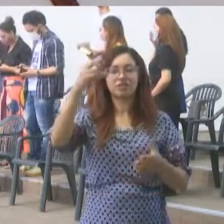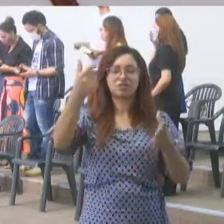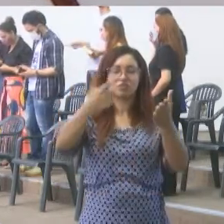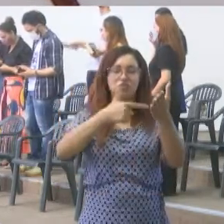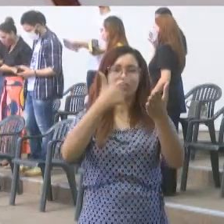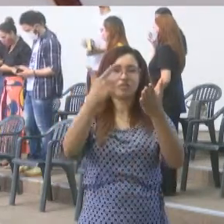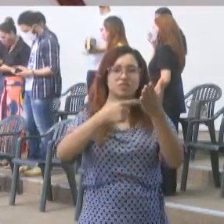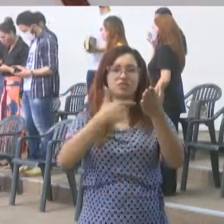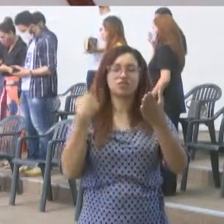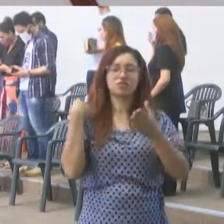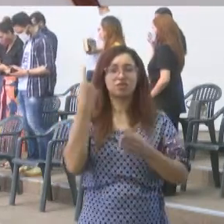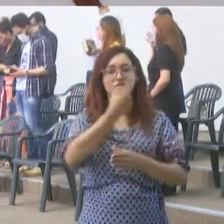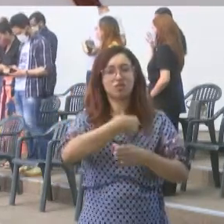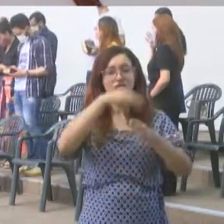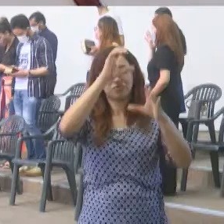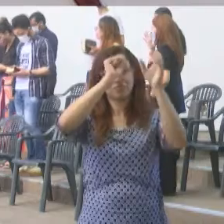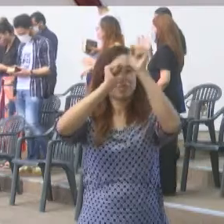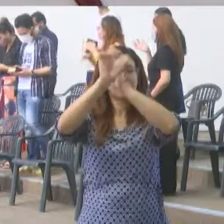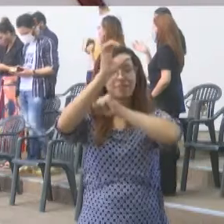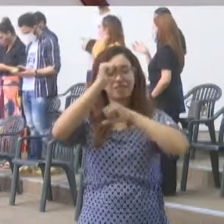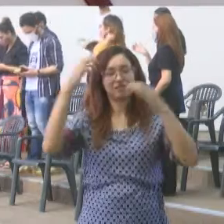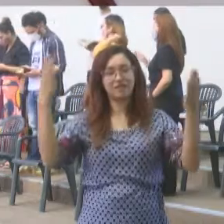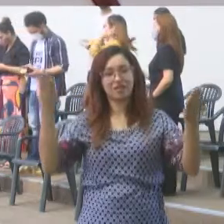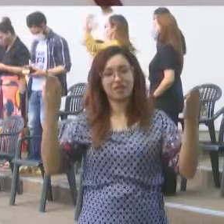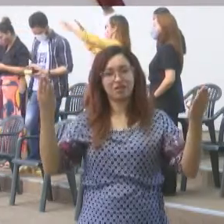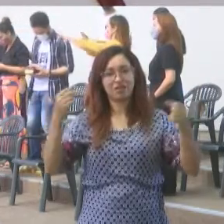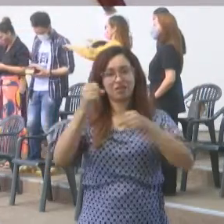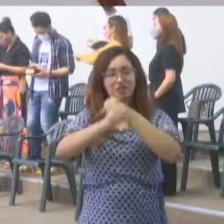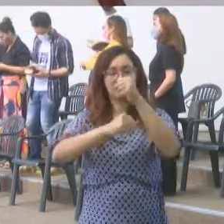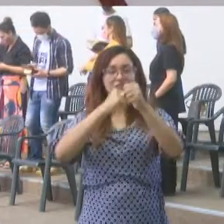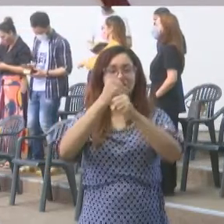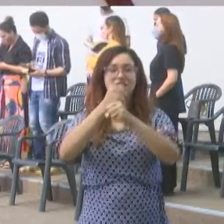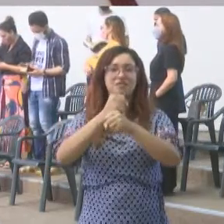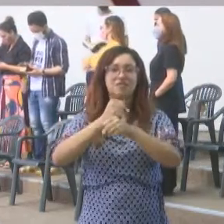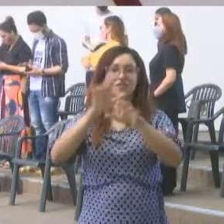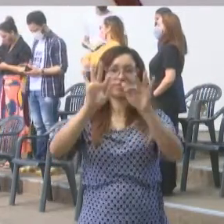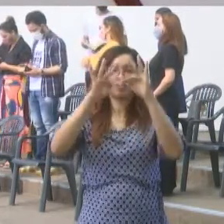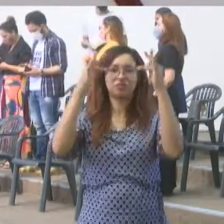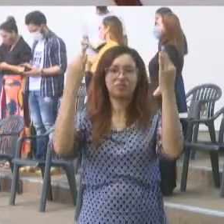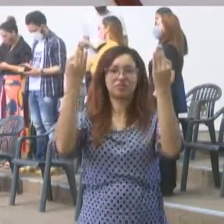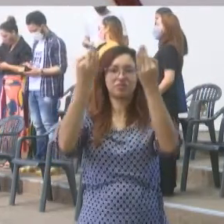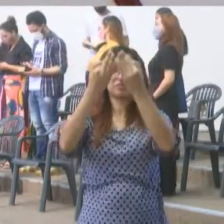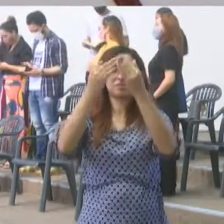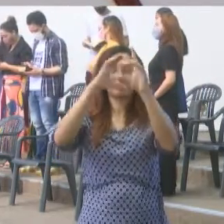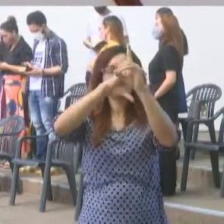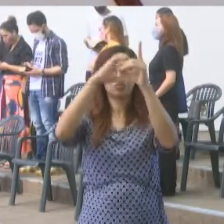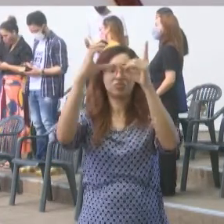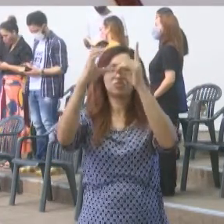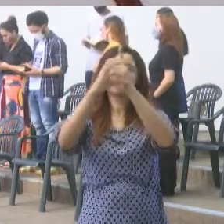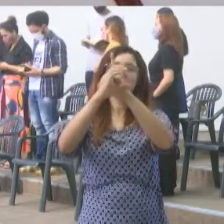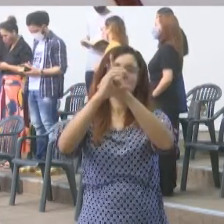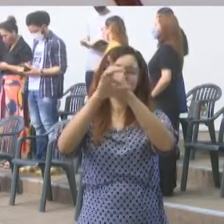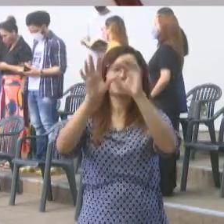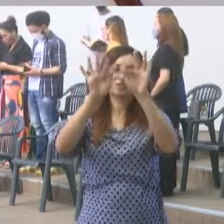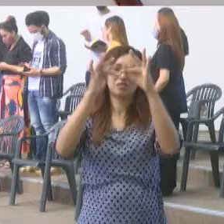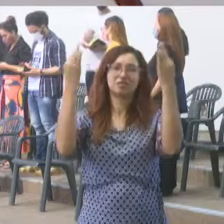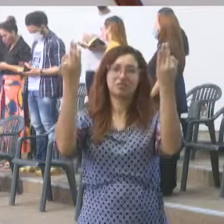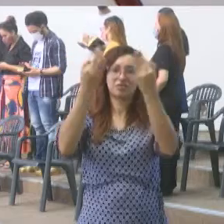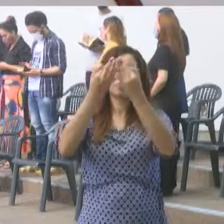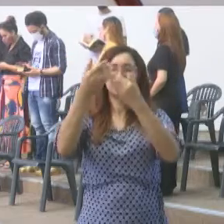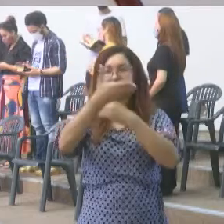vamos estudar até agora nesse ano. É ou não é uma bênção? Nosso culto da família com escola dominical. Para você que